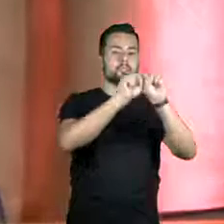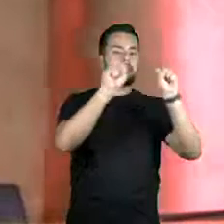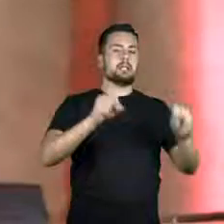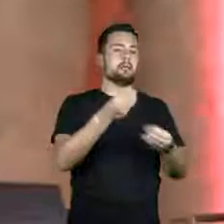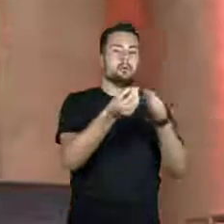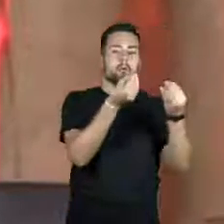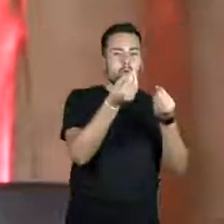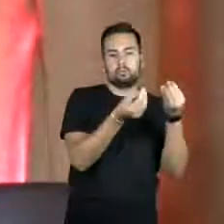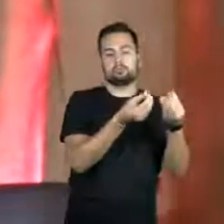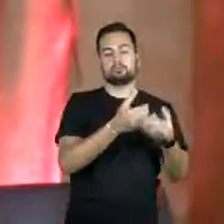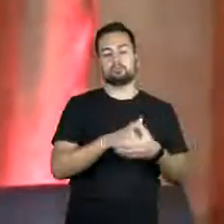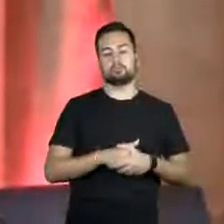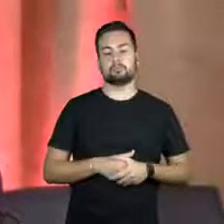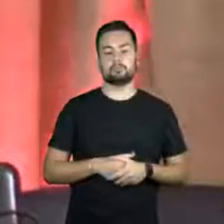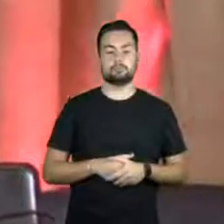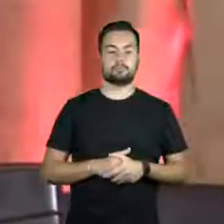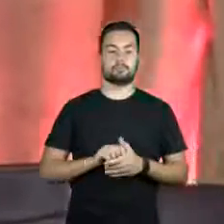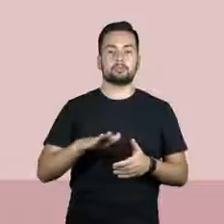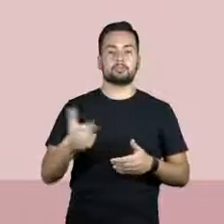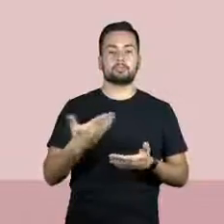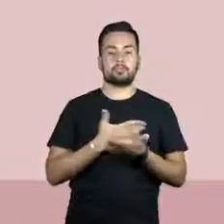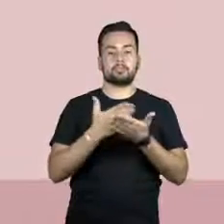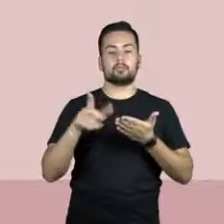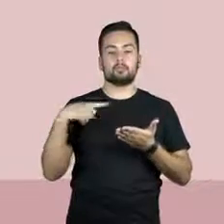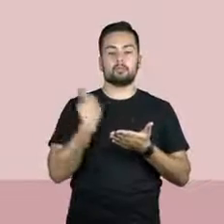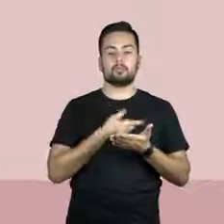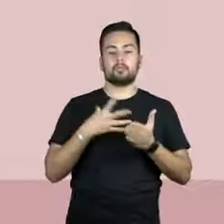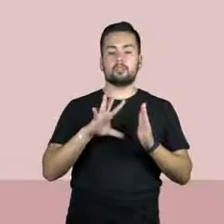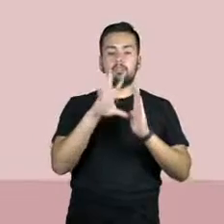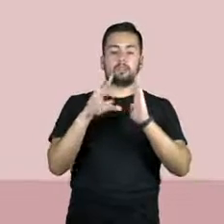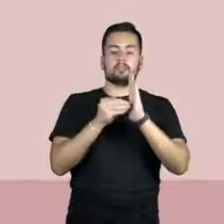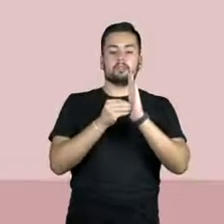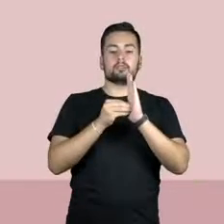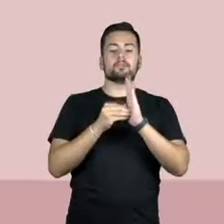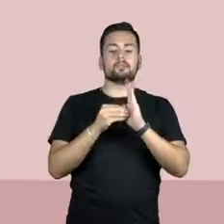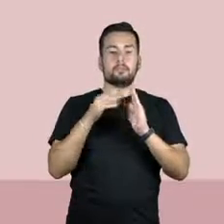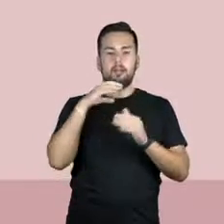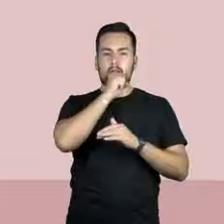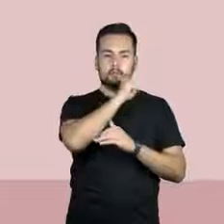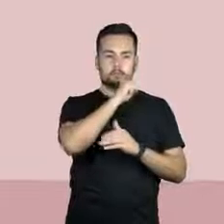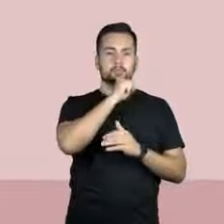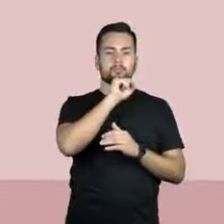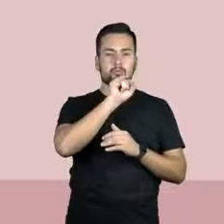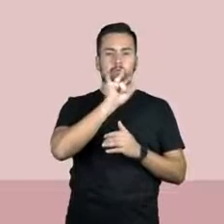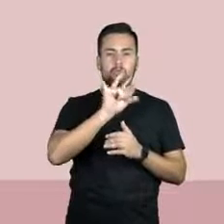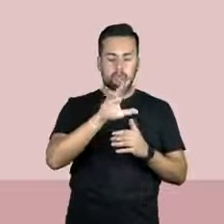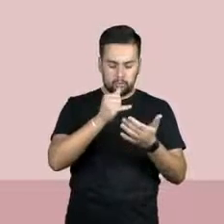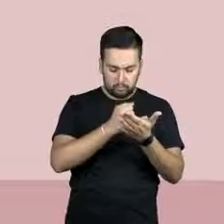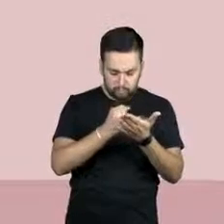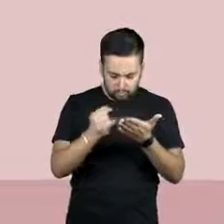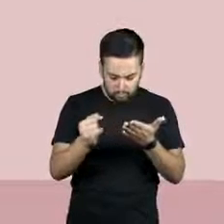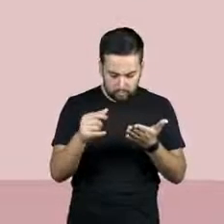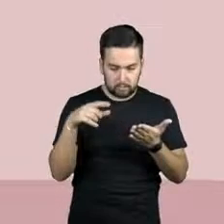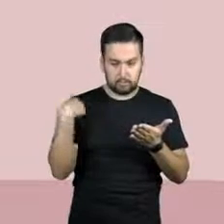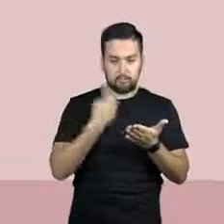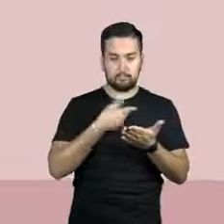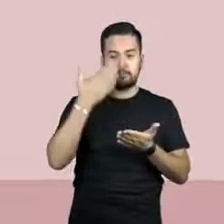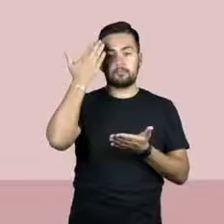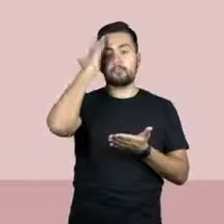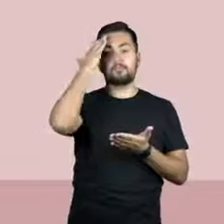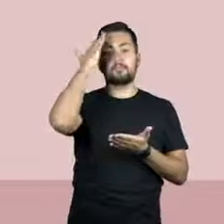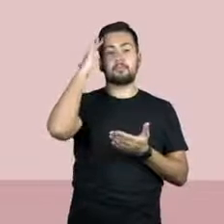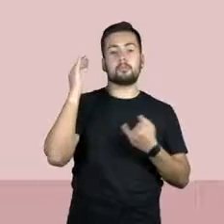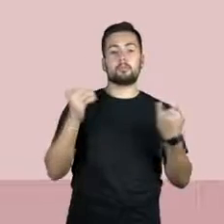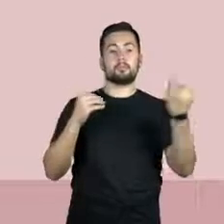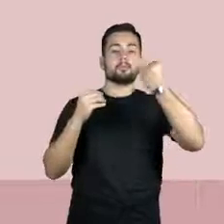tá? Então, inicialmente, a gente vai fazer uma breve introdução ao tema. Tá? Nessa introdução, a gente vai entender a importância desse